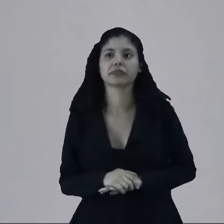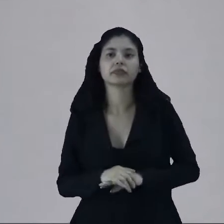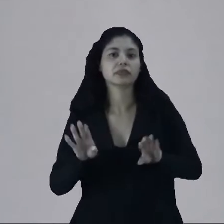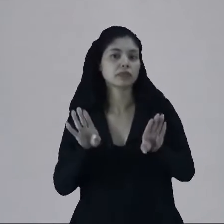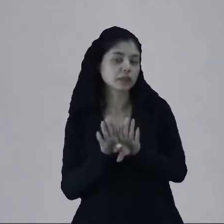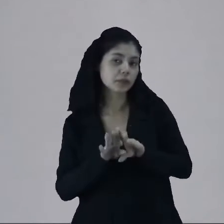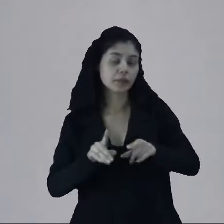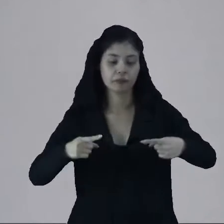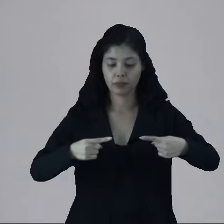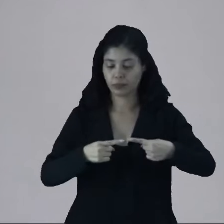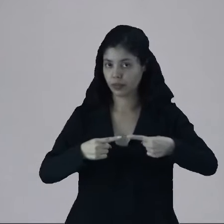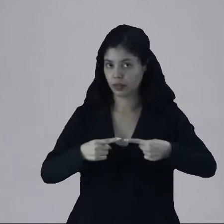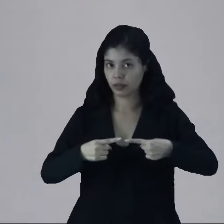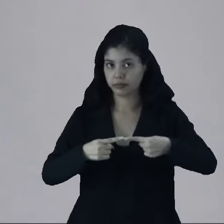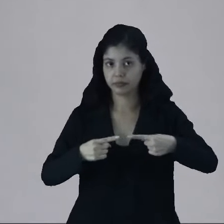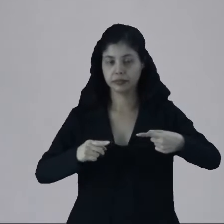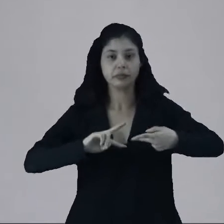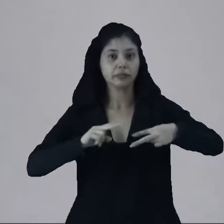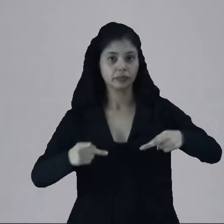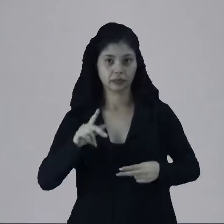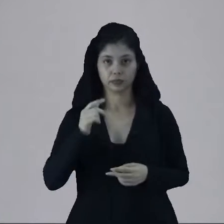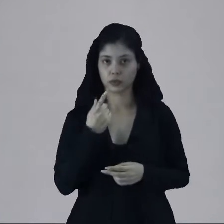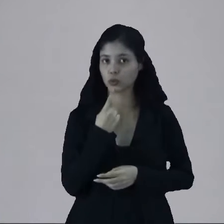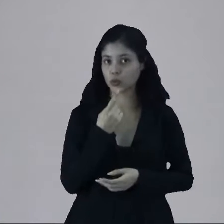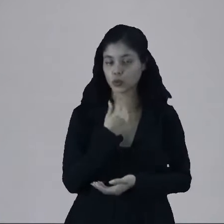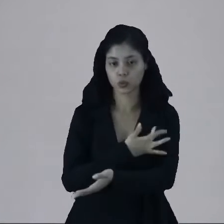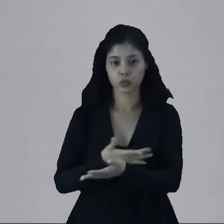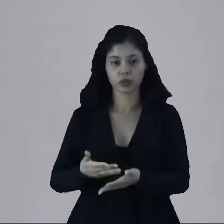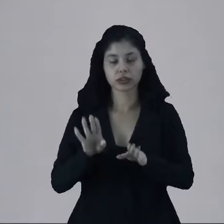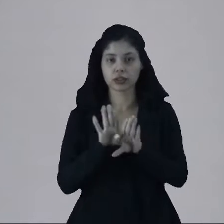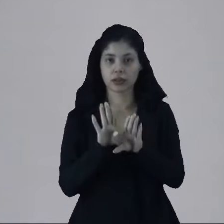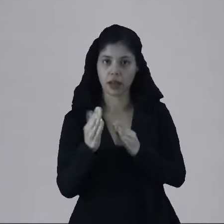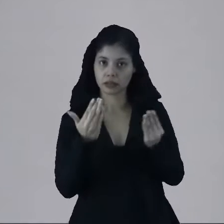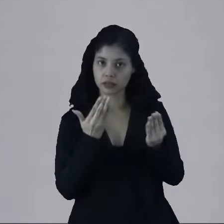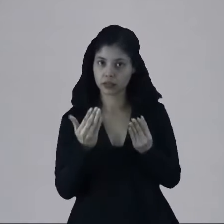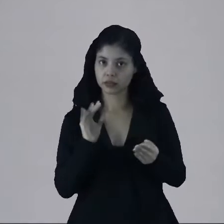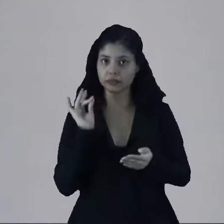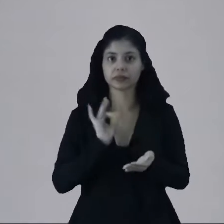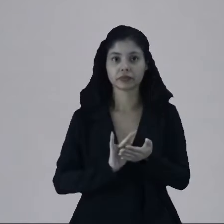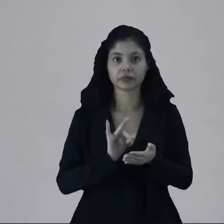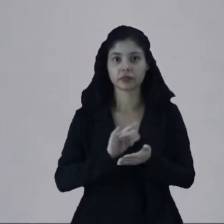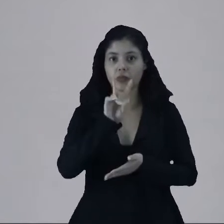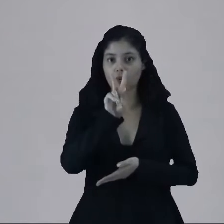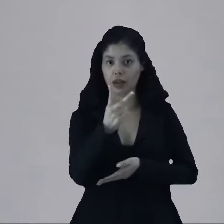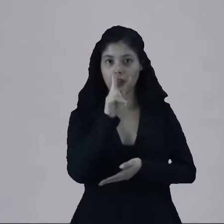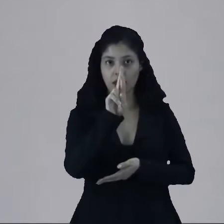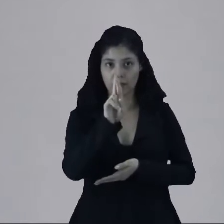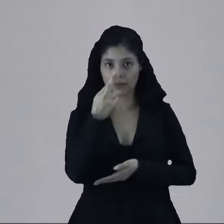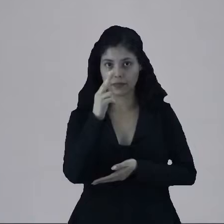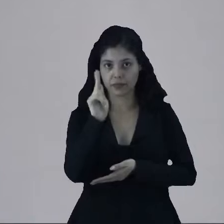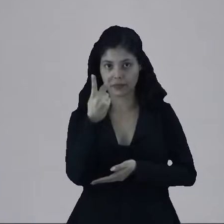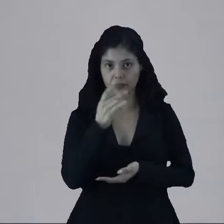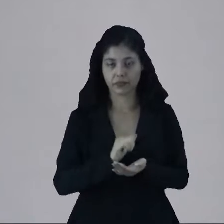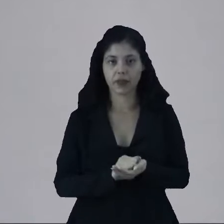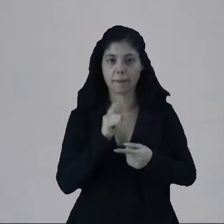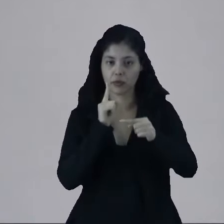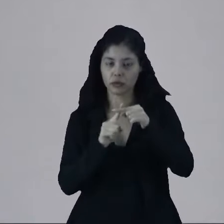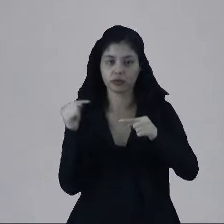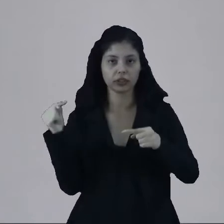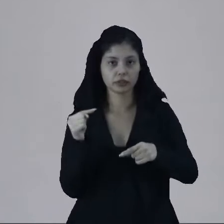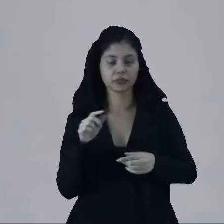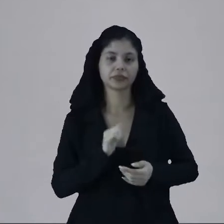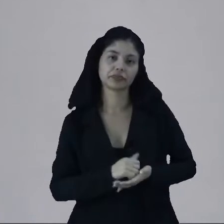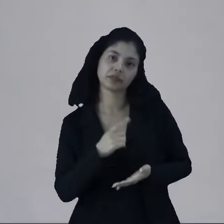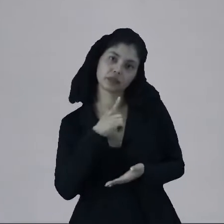E as combinações de tipo de sangue, elas também vão estar associadas ao fator RH, se é positivo ou negativo,